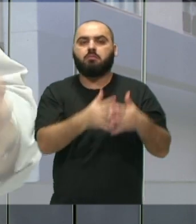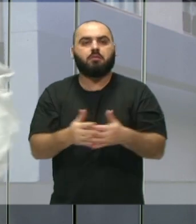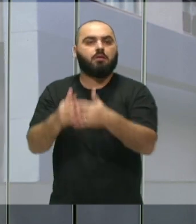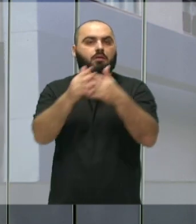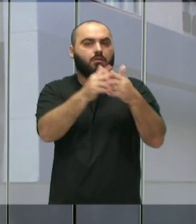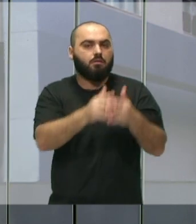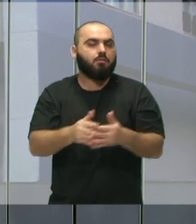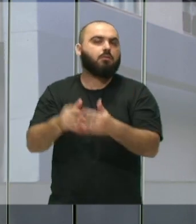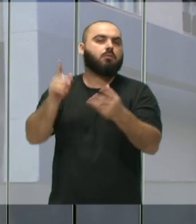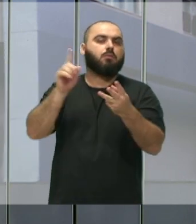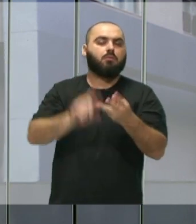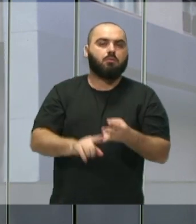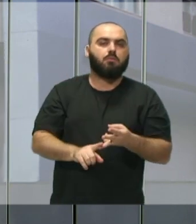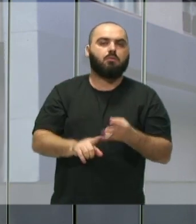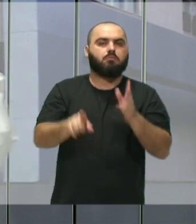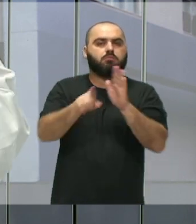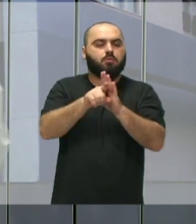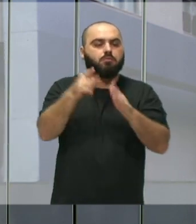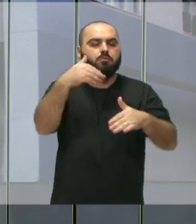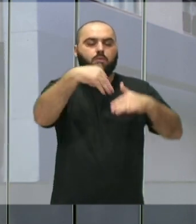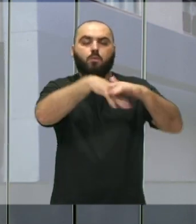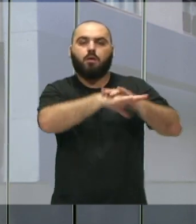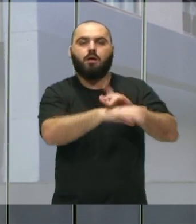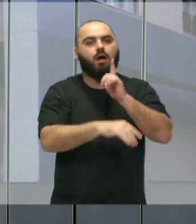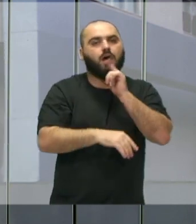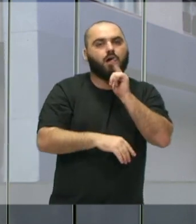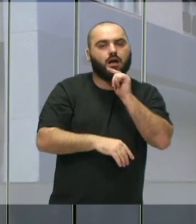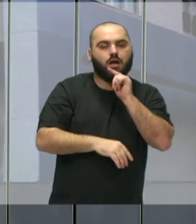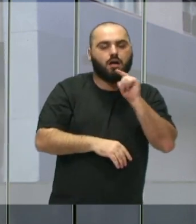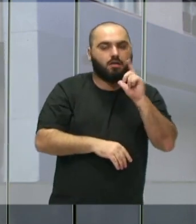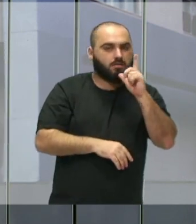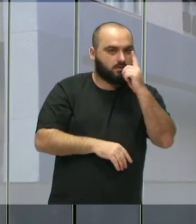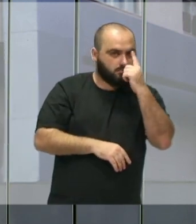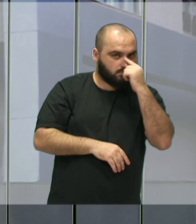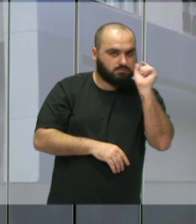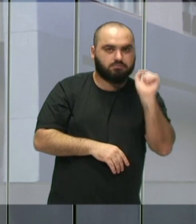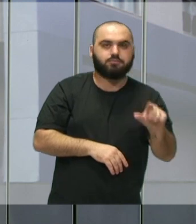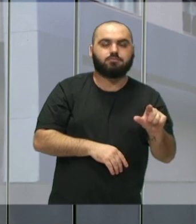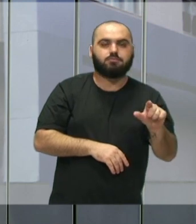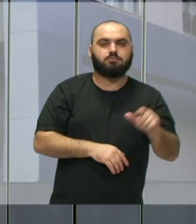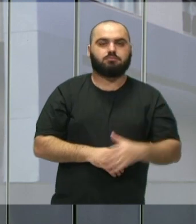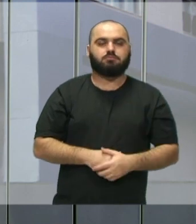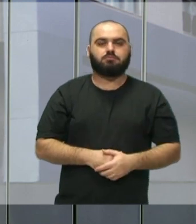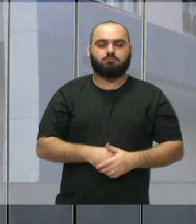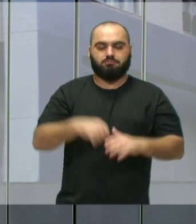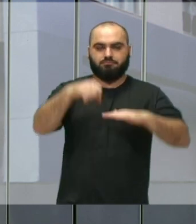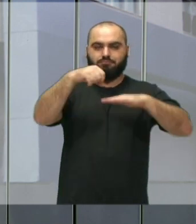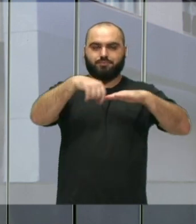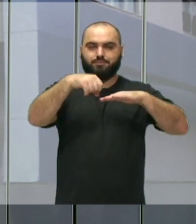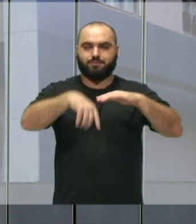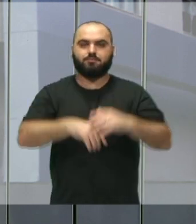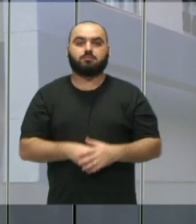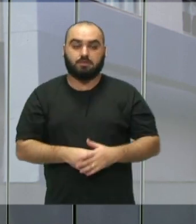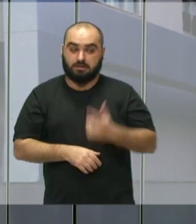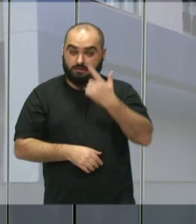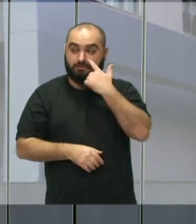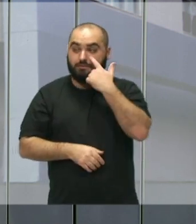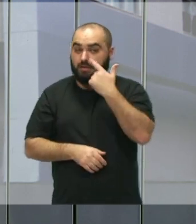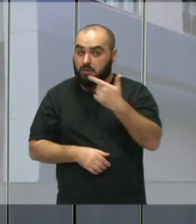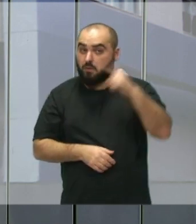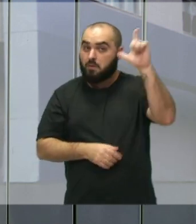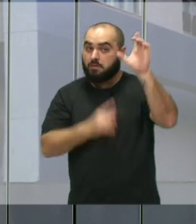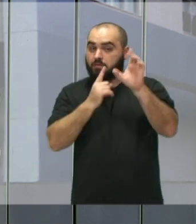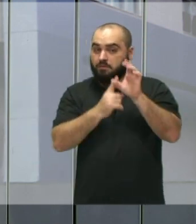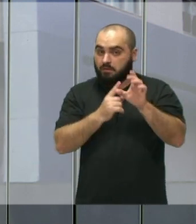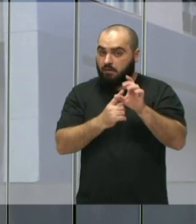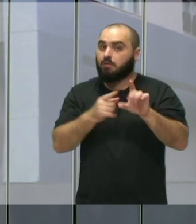para reserva desse líquido, a própria situação também, Maurício, que eu tenho visto muito em outras cidades, que